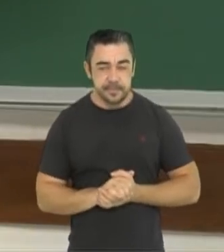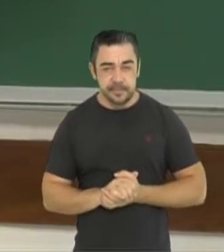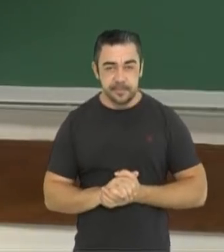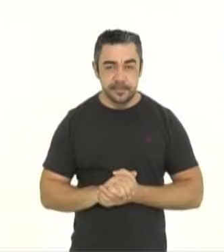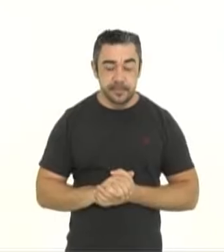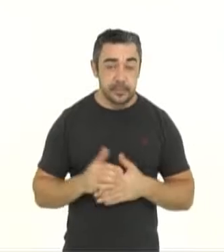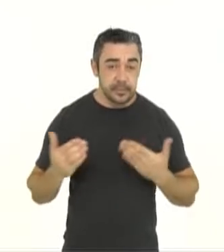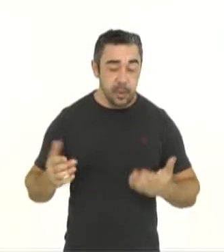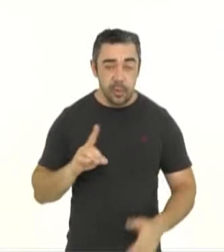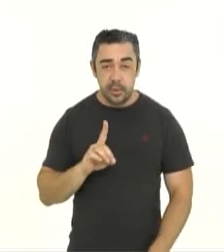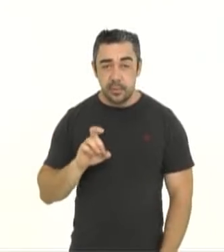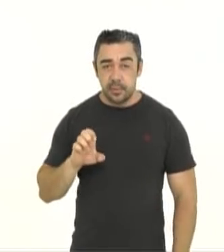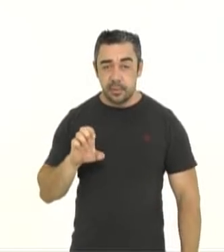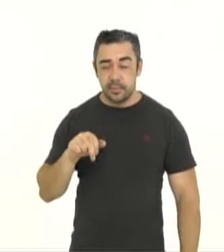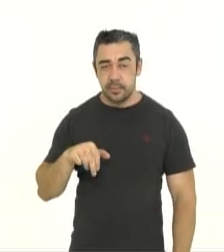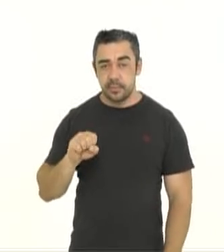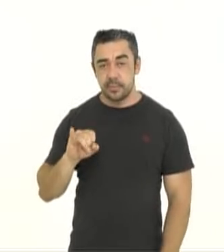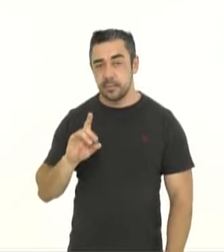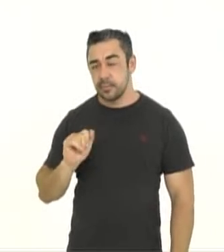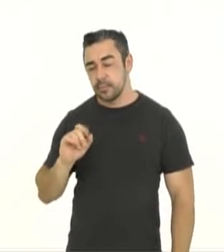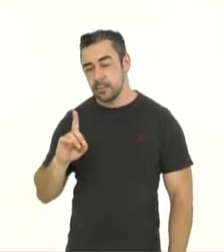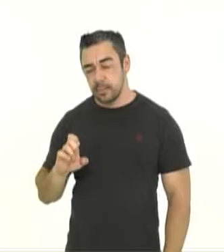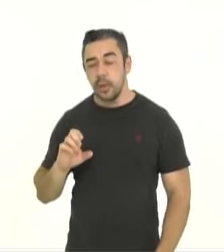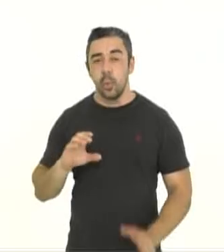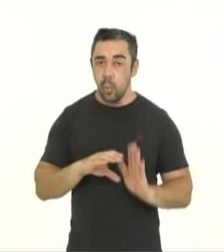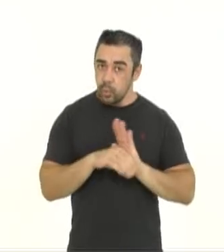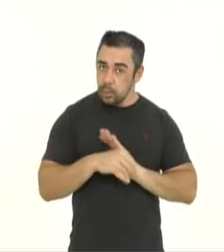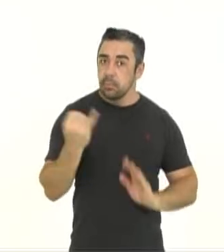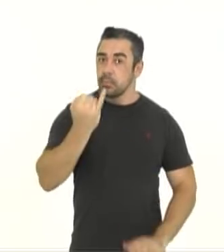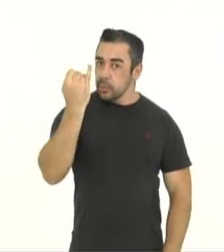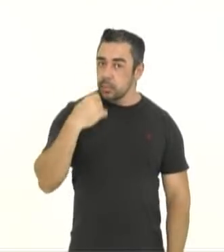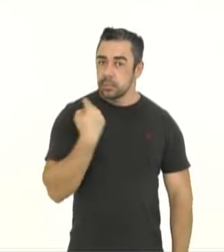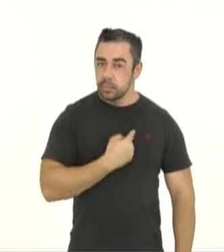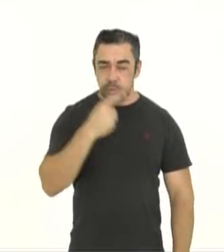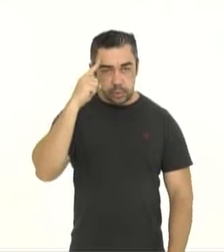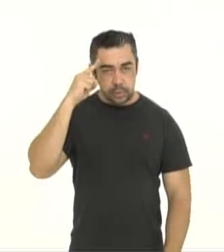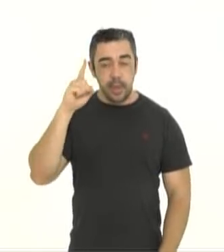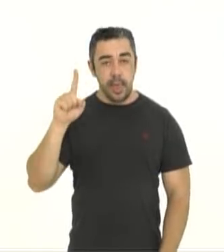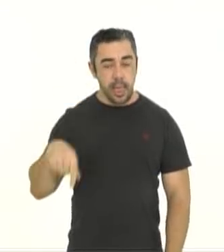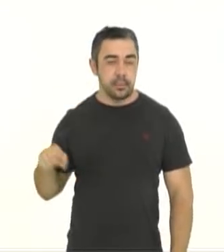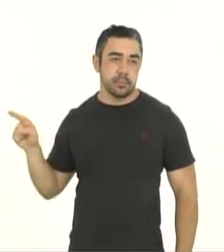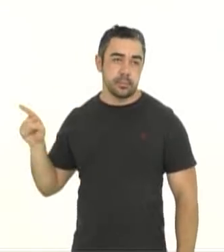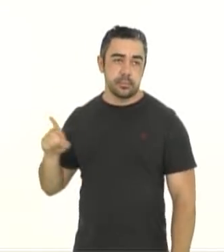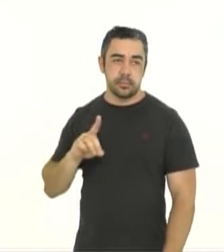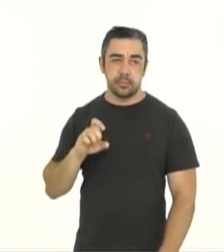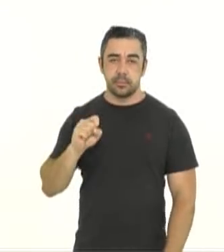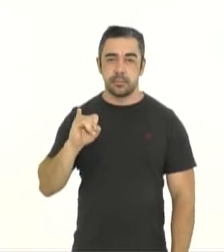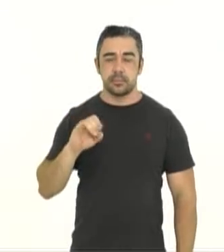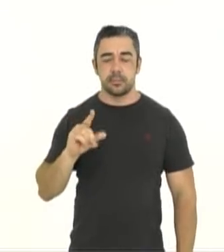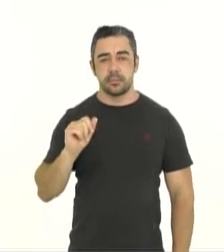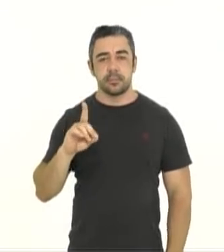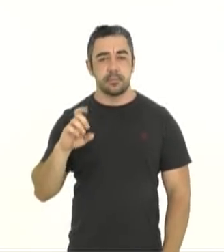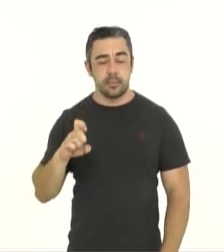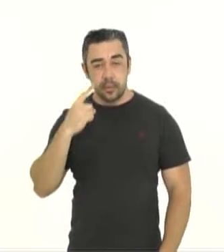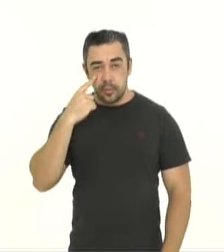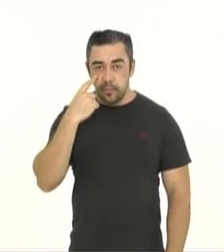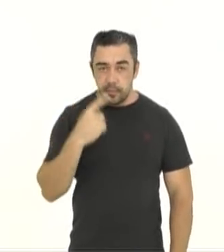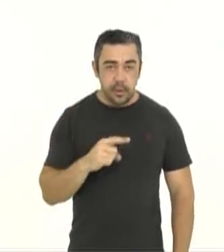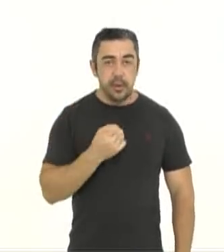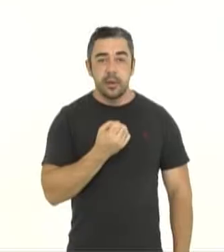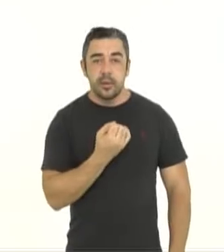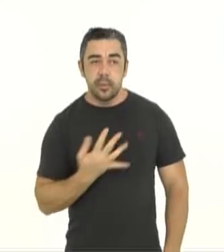E a densidade é um conceito muito importante no cotidiano. Por exemplo, é através da densidade que a gente consegue verificar